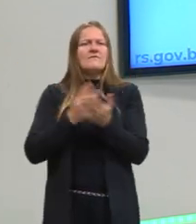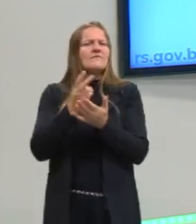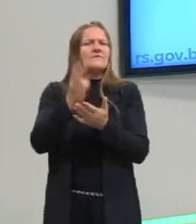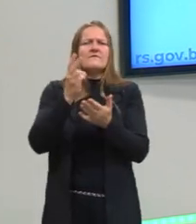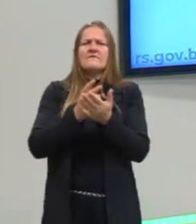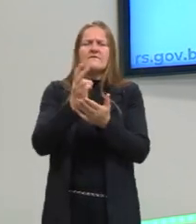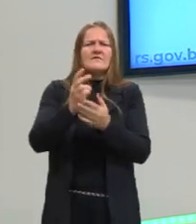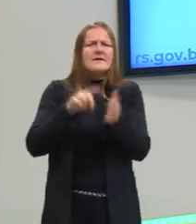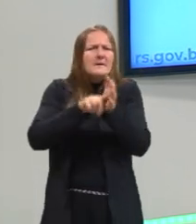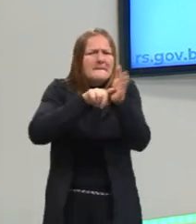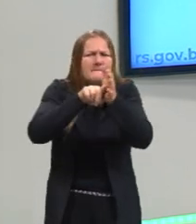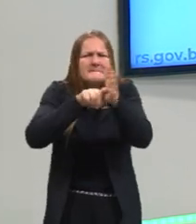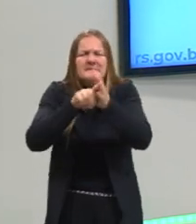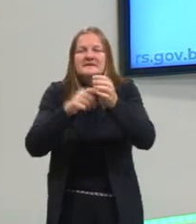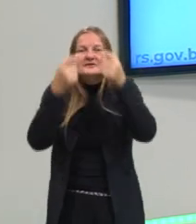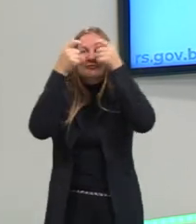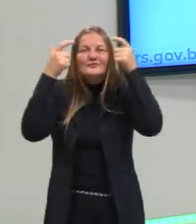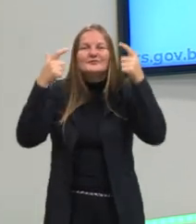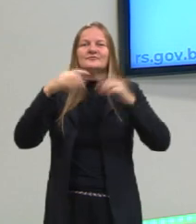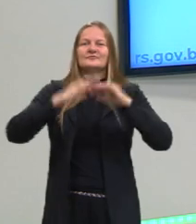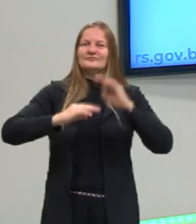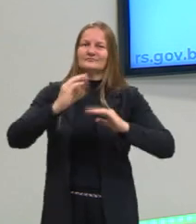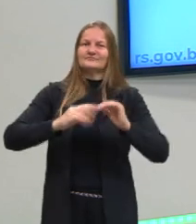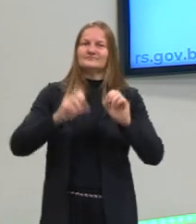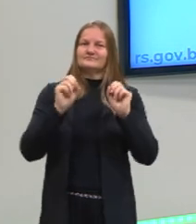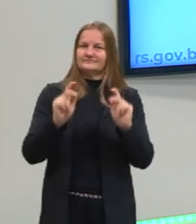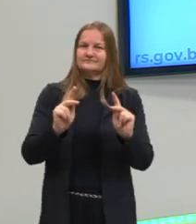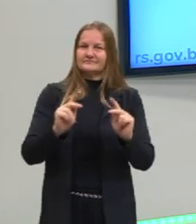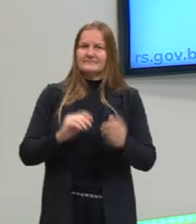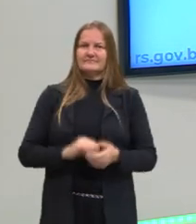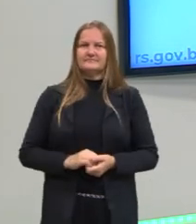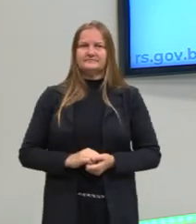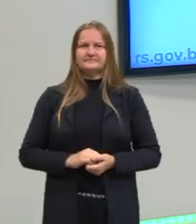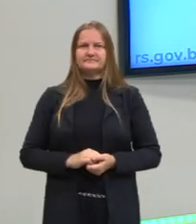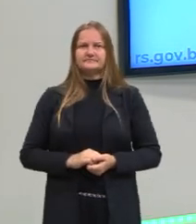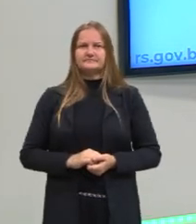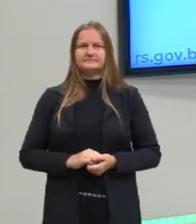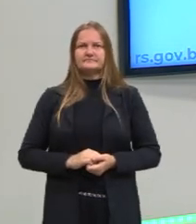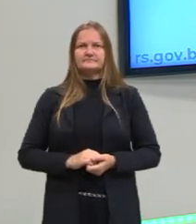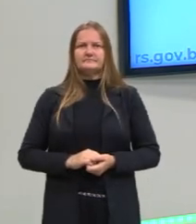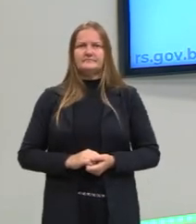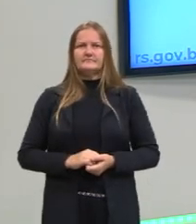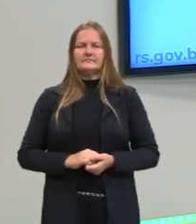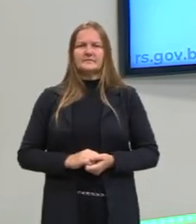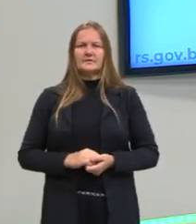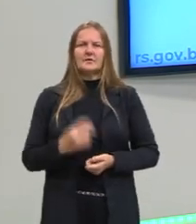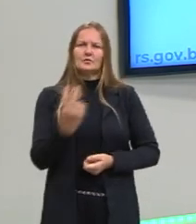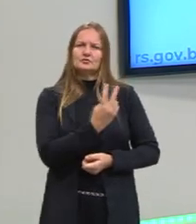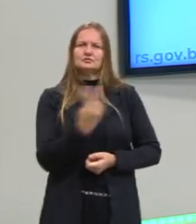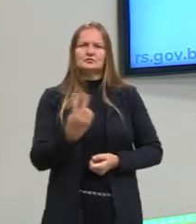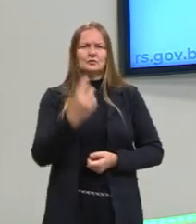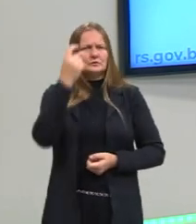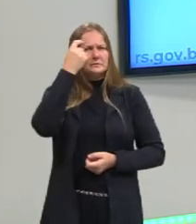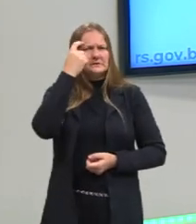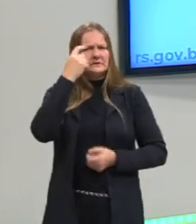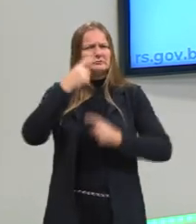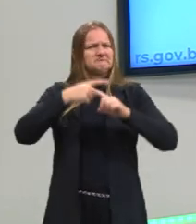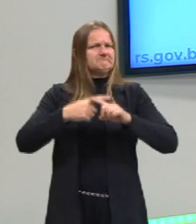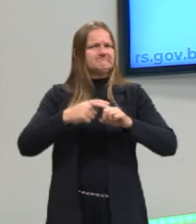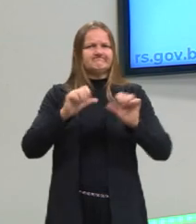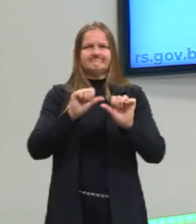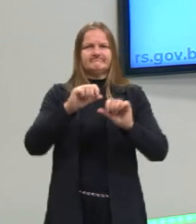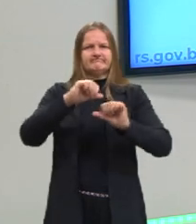possibilidades de pesquisa de conhecimento Viação certo É nesse ponto ele se opõe muito a teoria